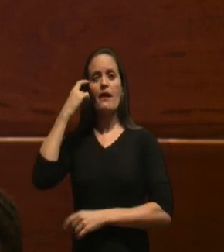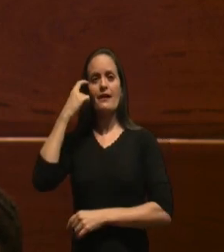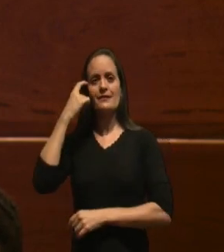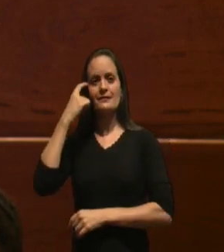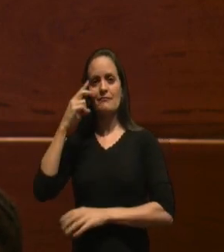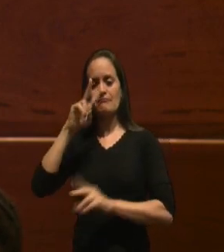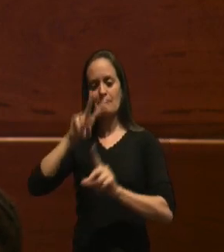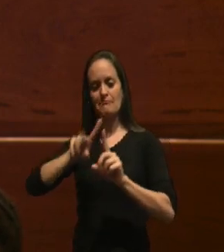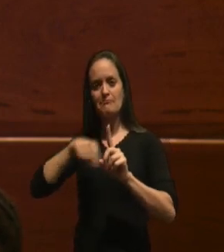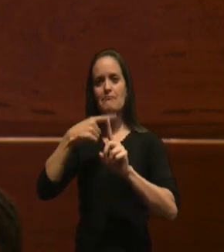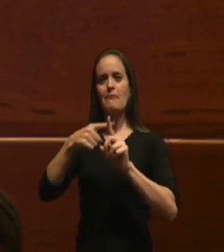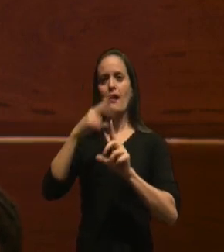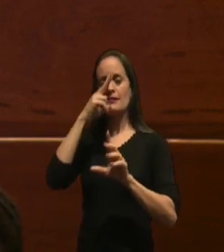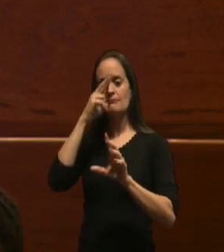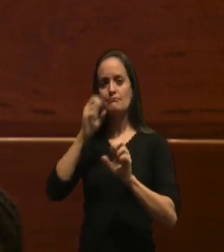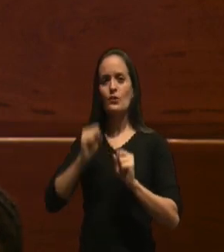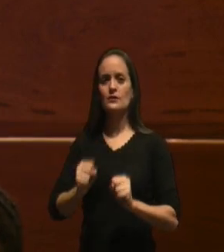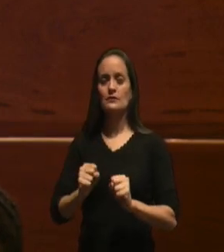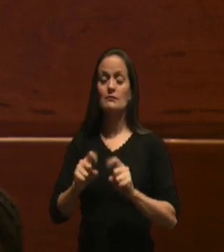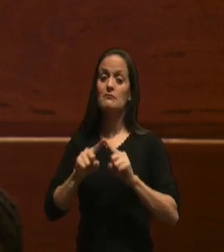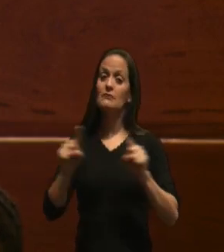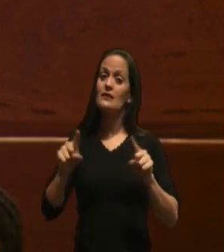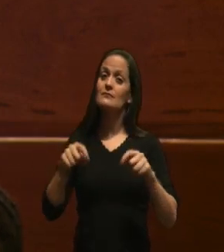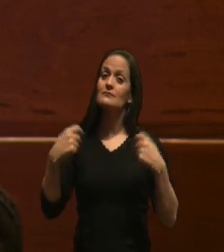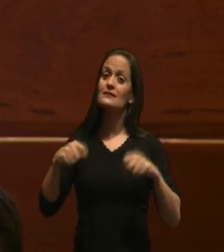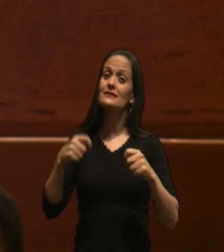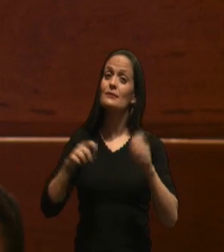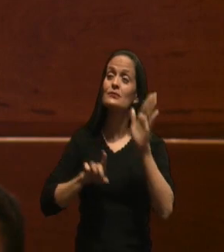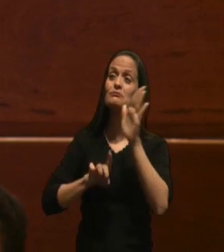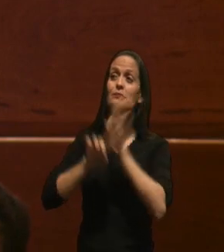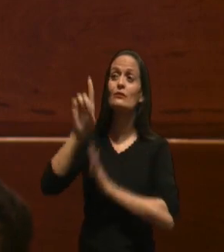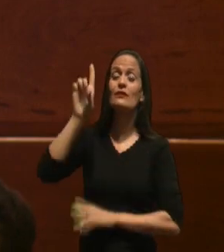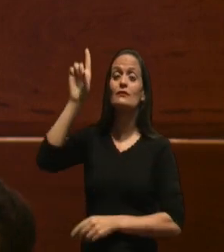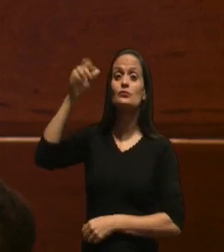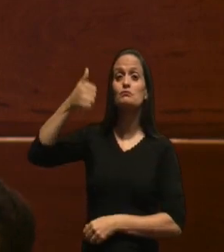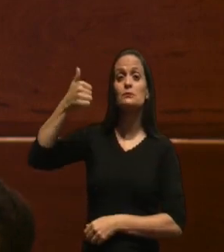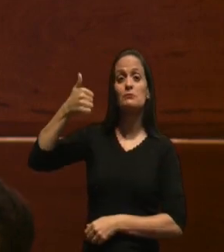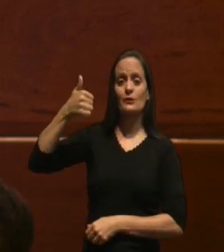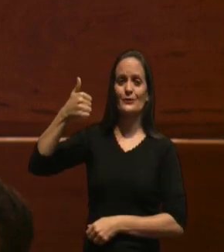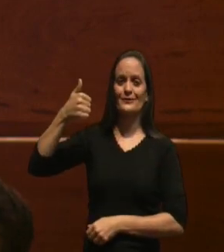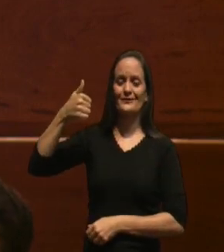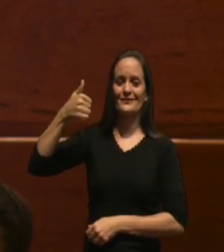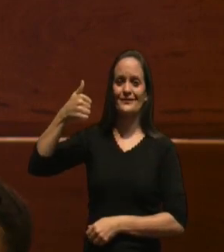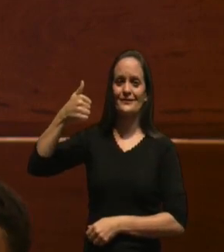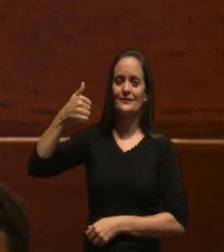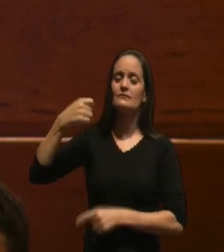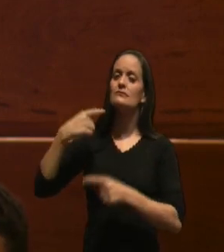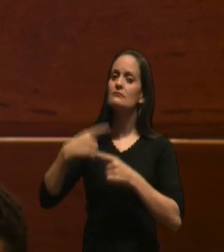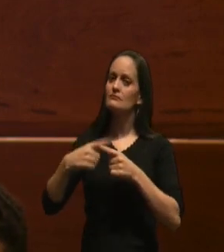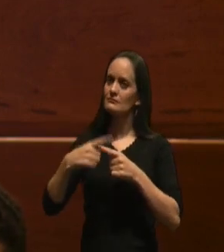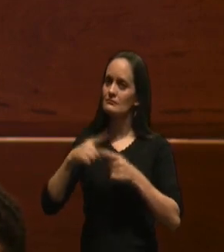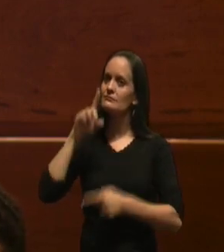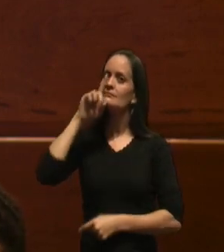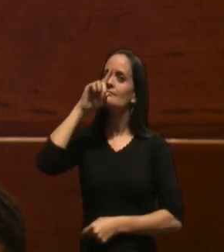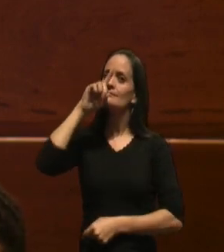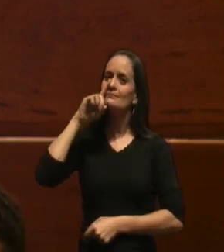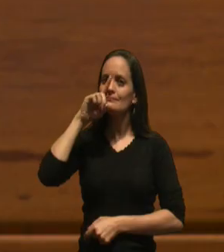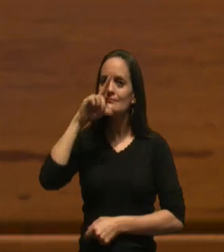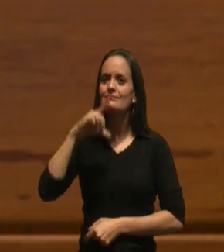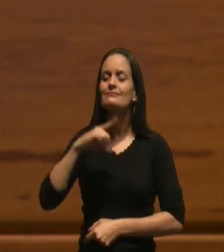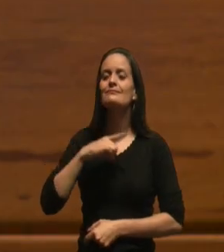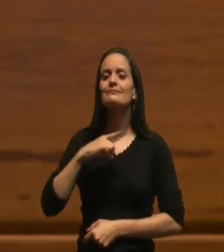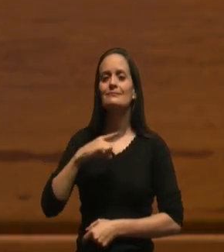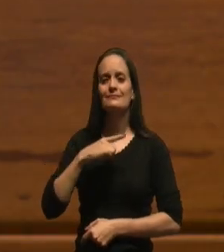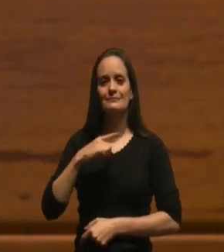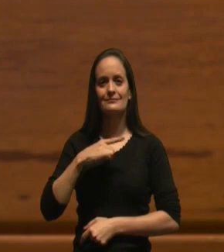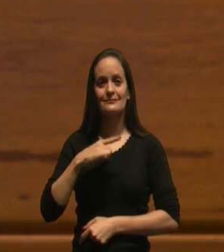seguro do que estar seguro nas mãos de Deus. E é um grande equívoco quando nós fazemos alianças